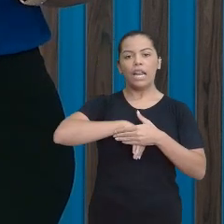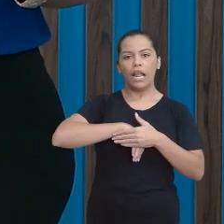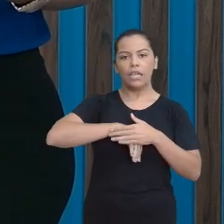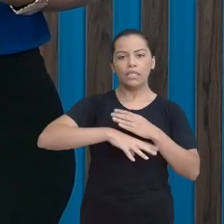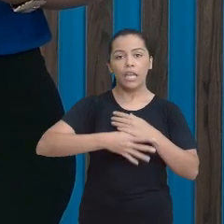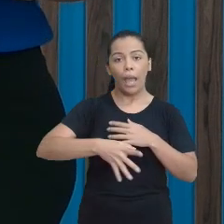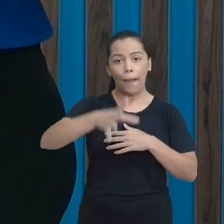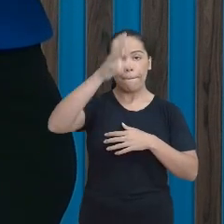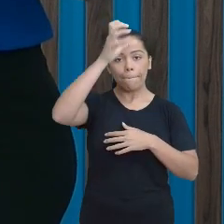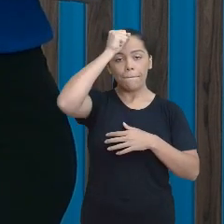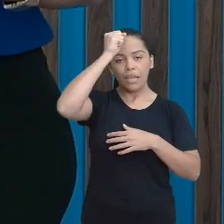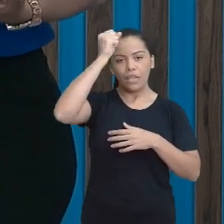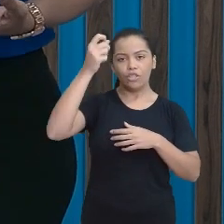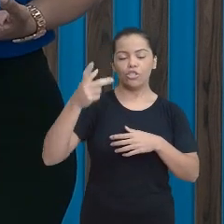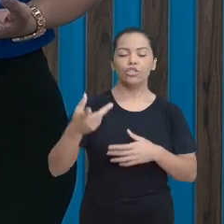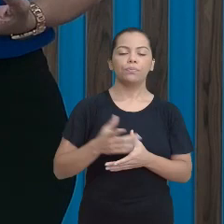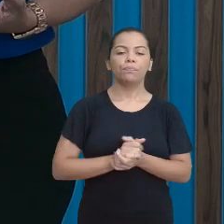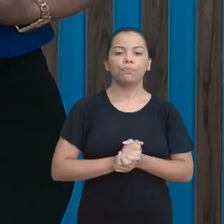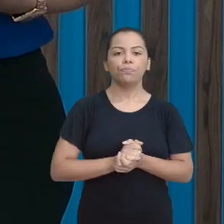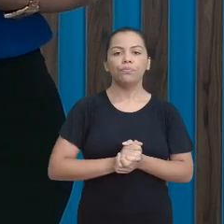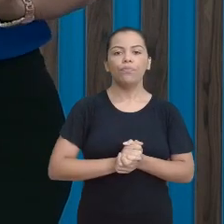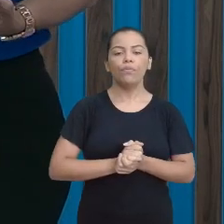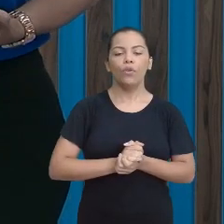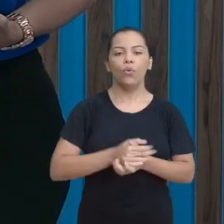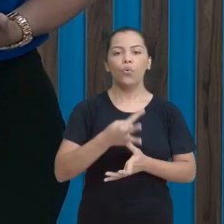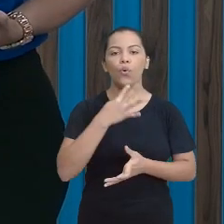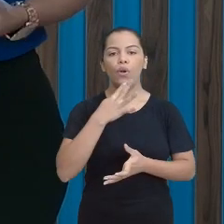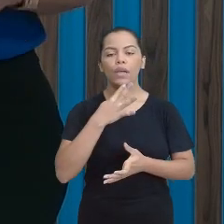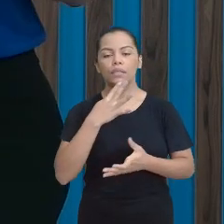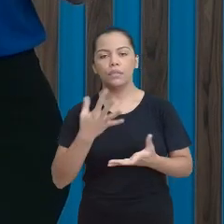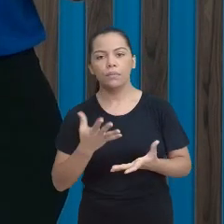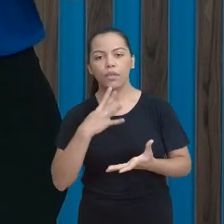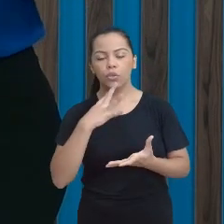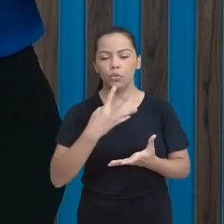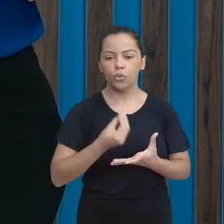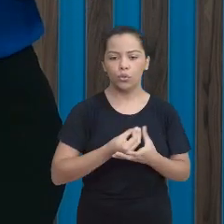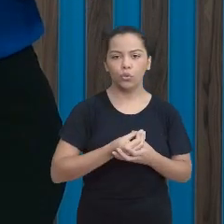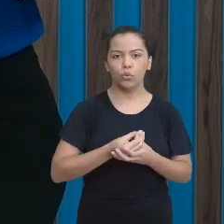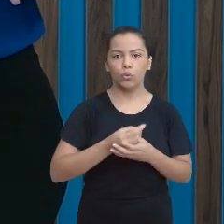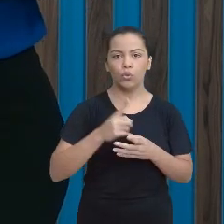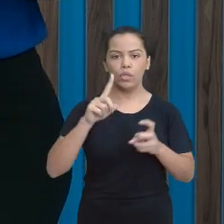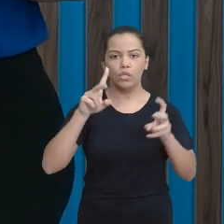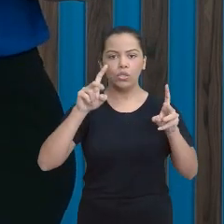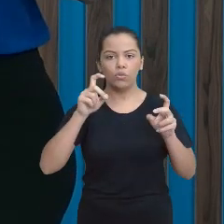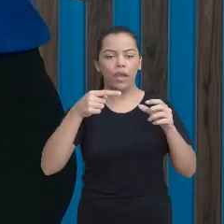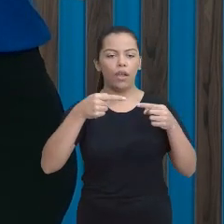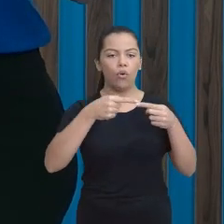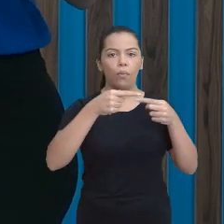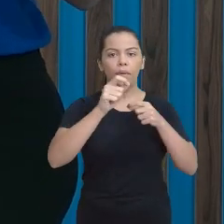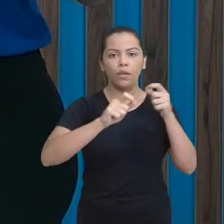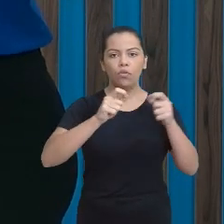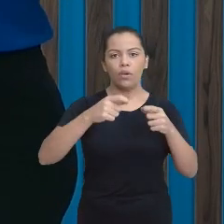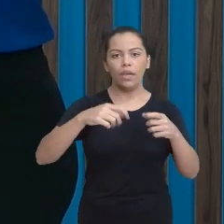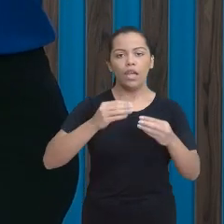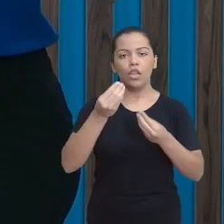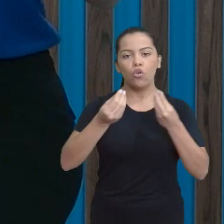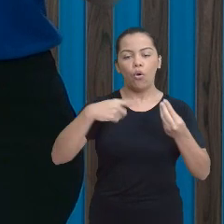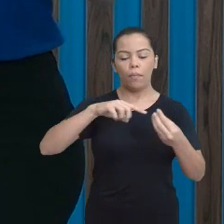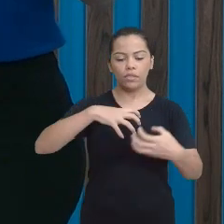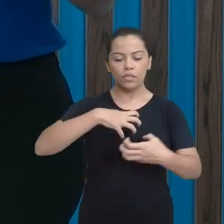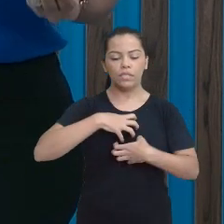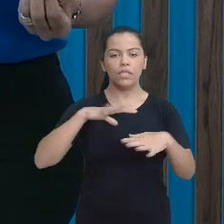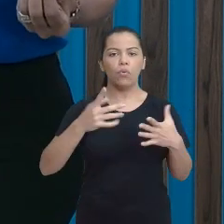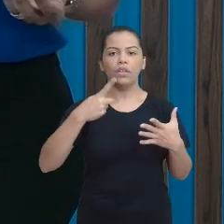com o nosso estado de bem-estar, como a gente se sente. Então, vamos relembrar um pouquinho. Quando a gente fala de